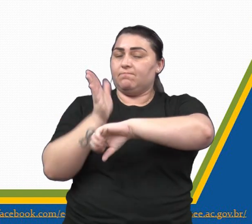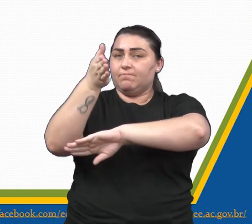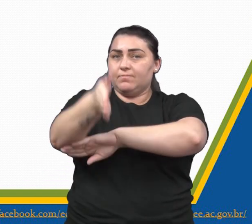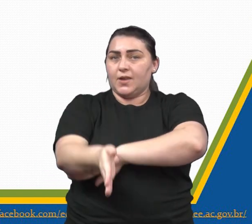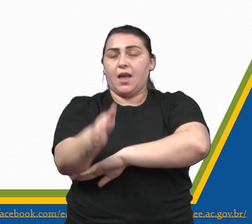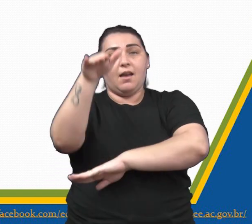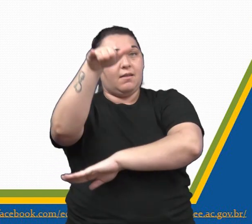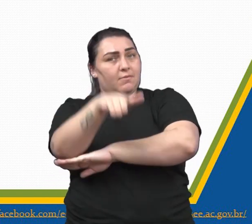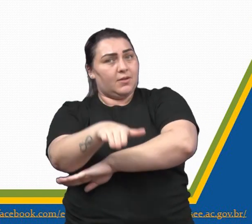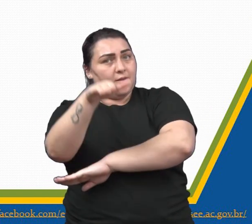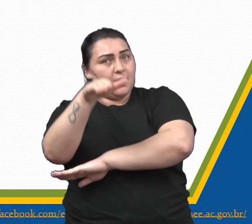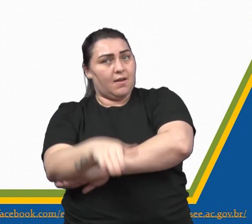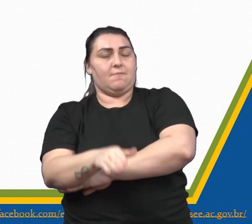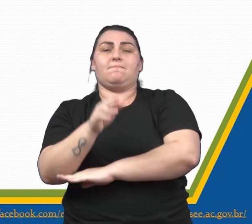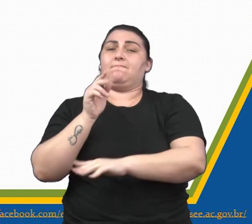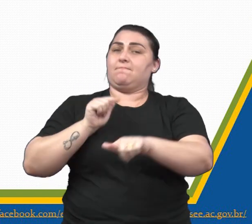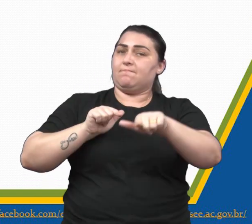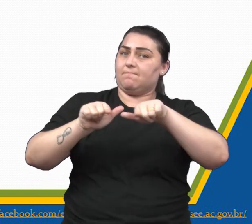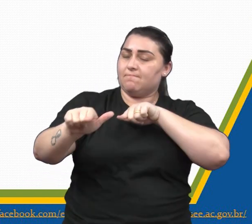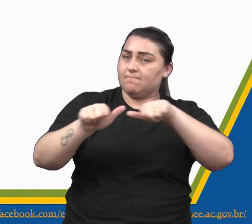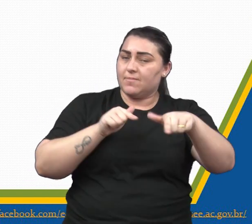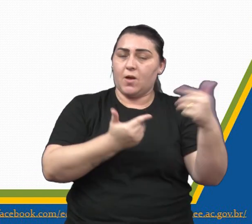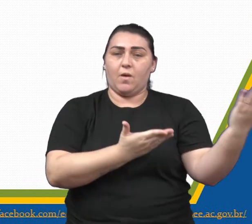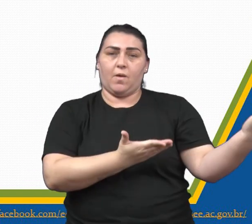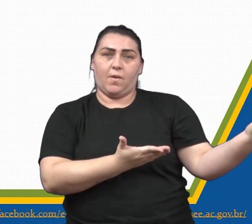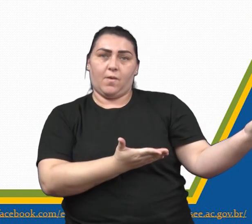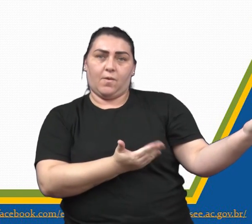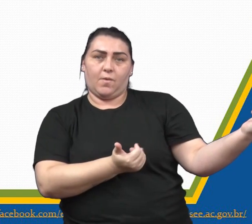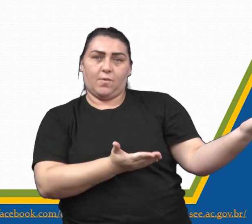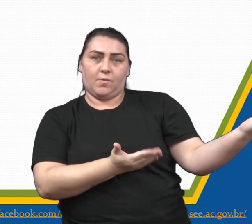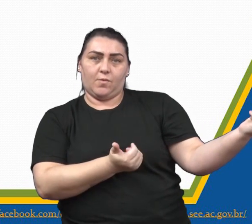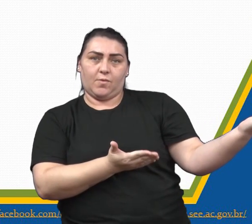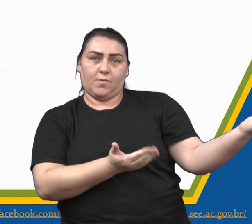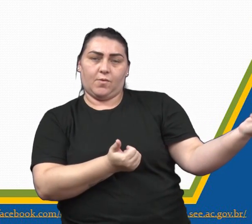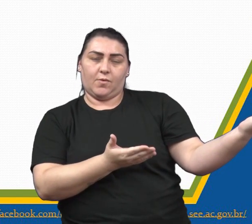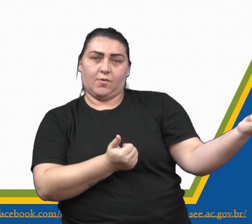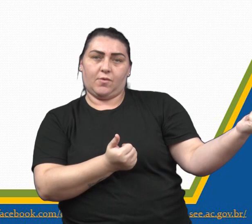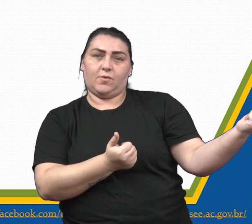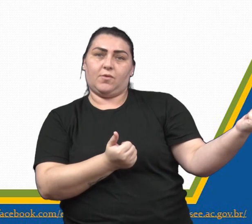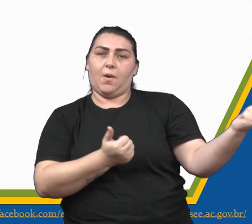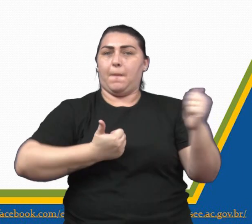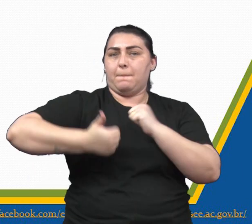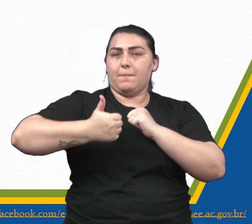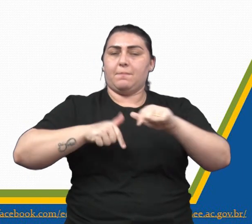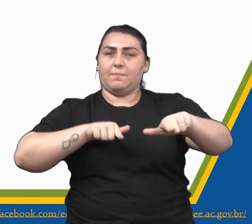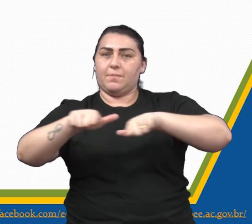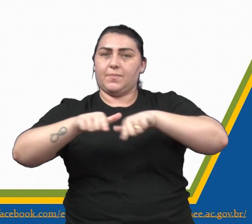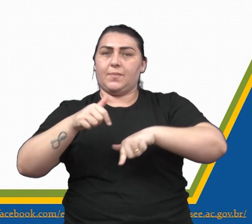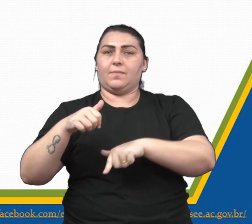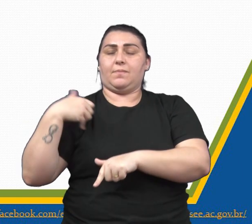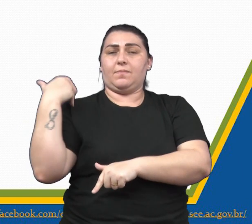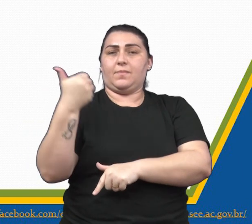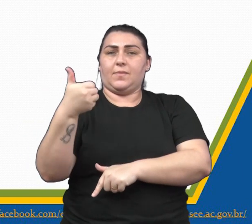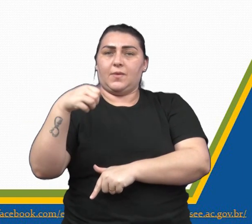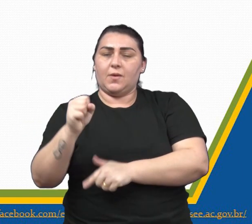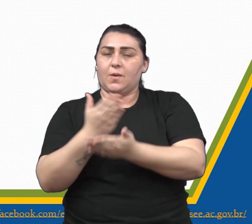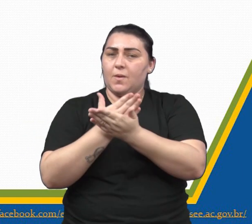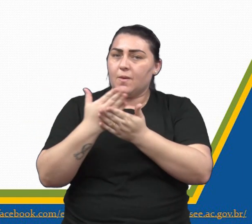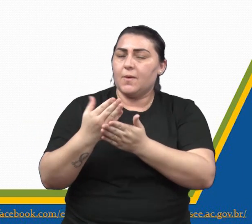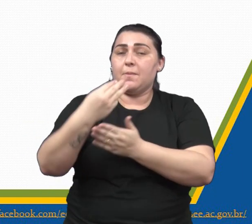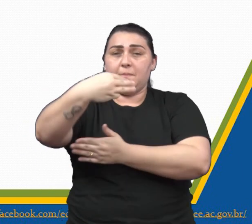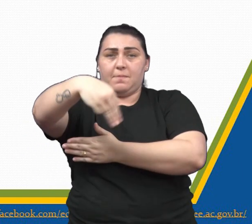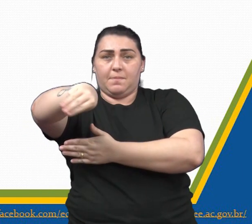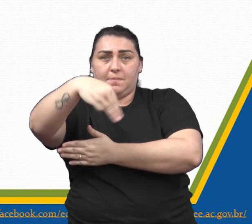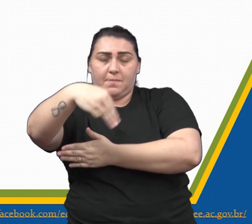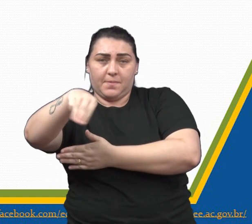À tarde, eu ainda trabalhava como jovem aprendiz. Com 18 anos, comecei a cursar matemática na